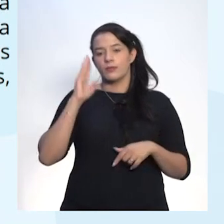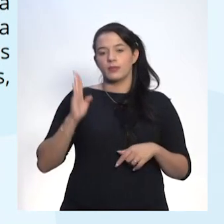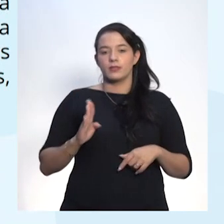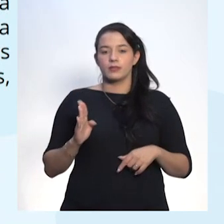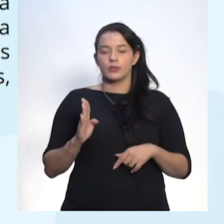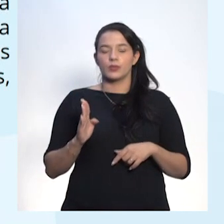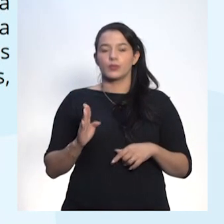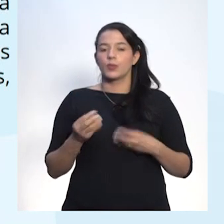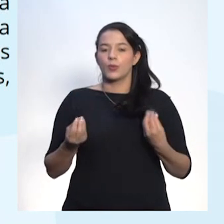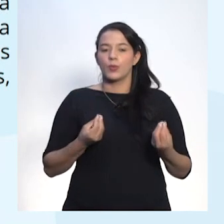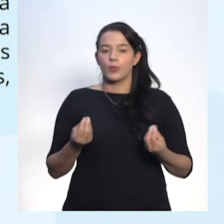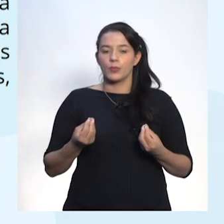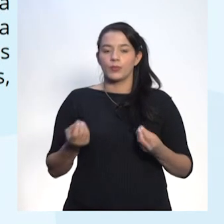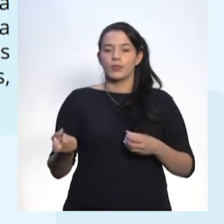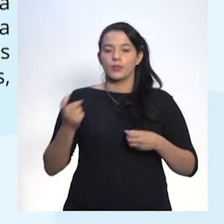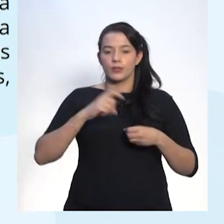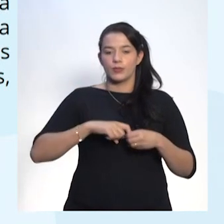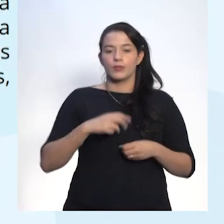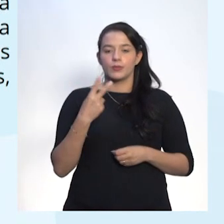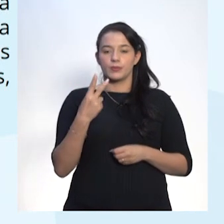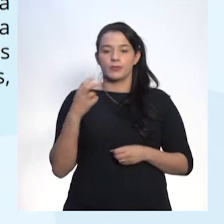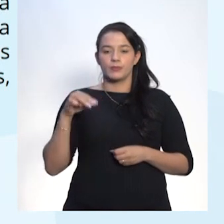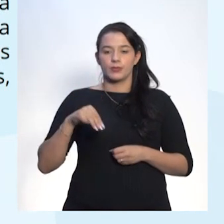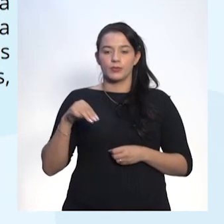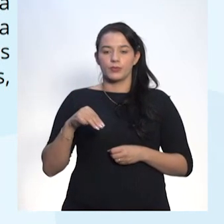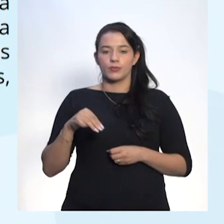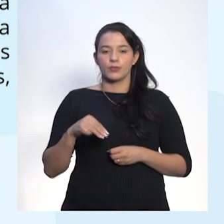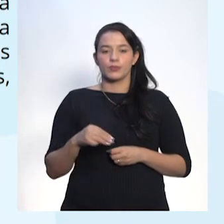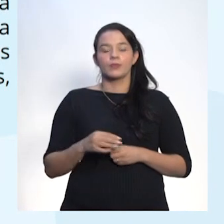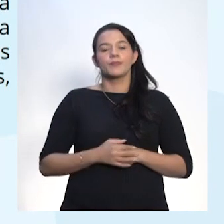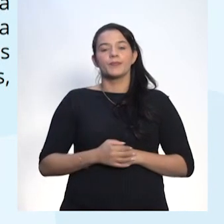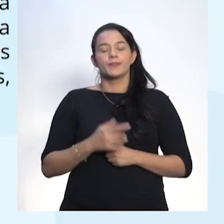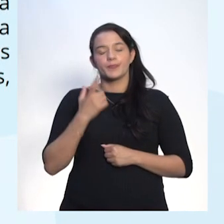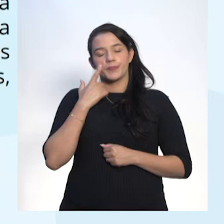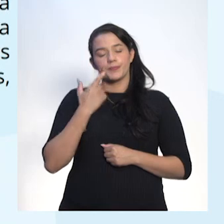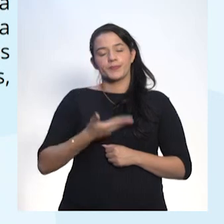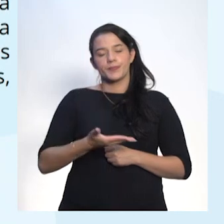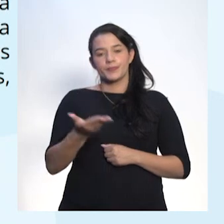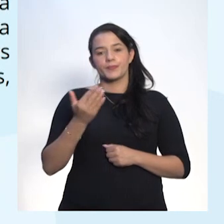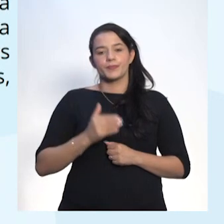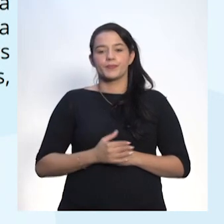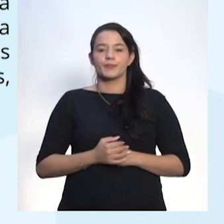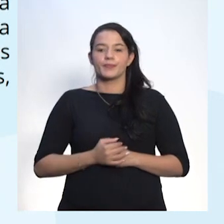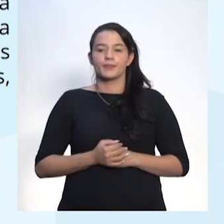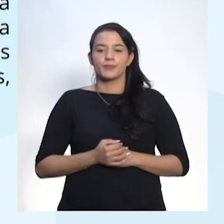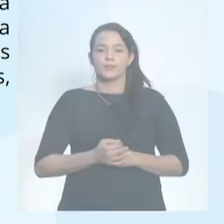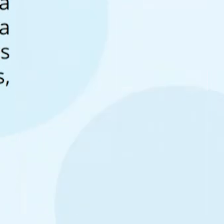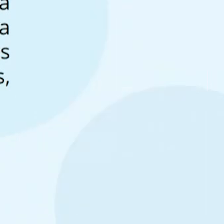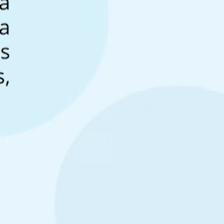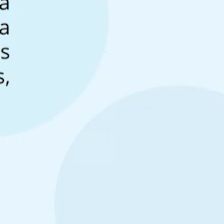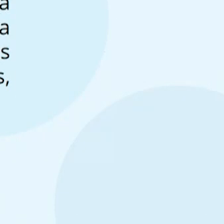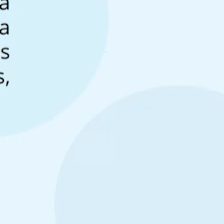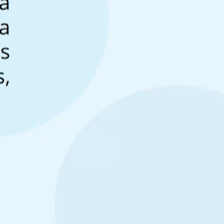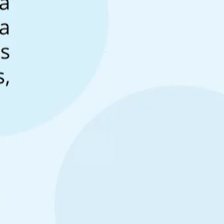brasileira? Voltamos em 2 minutos. Dedinho no teclado, participe.